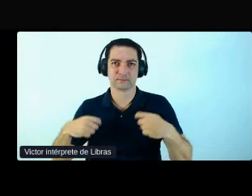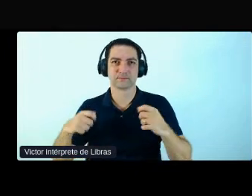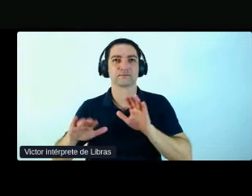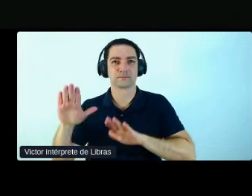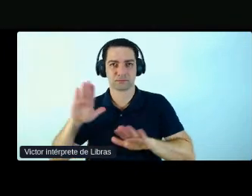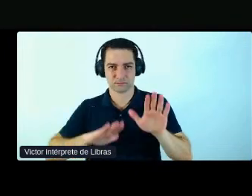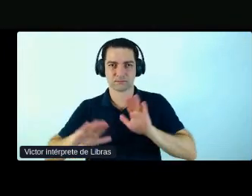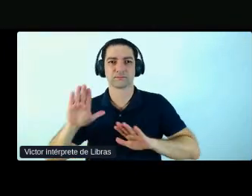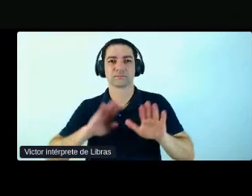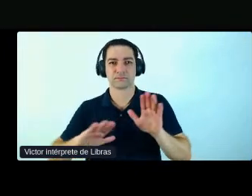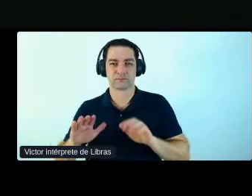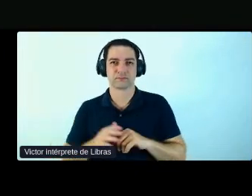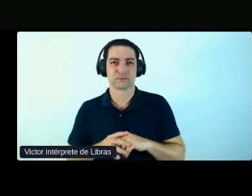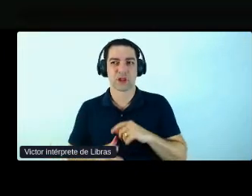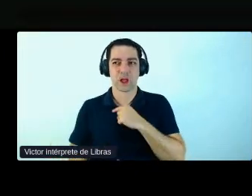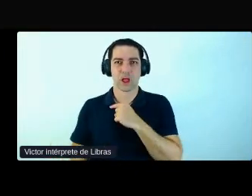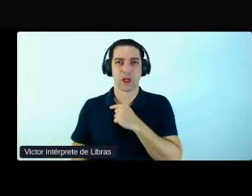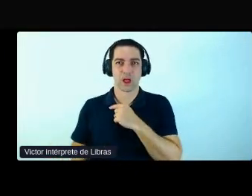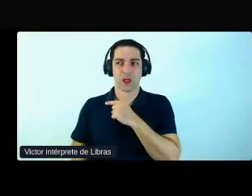que você